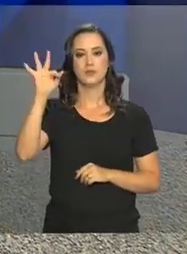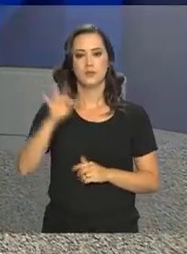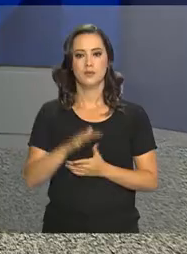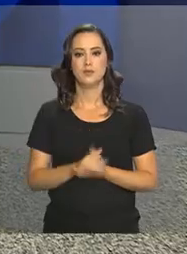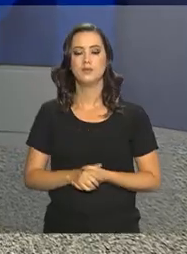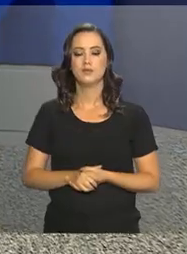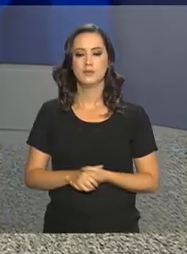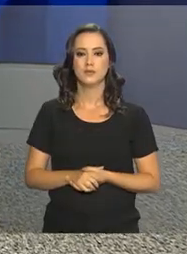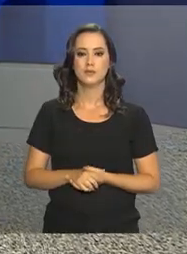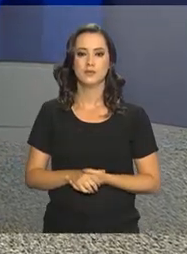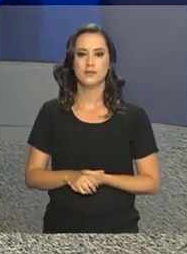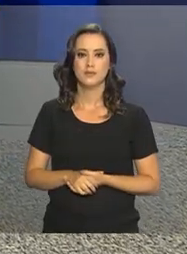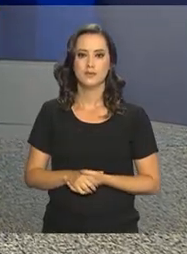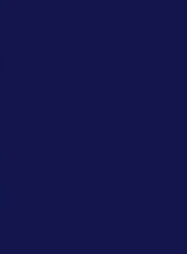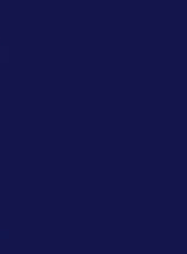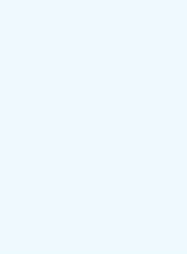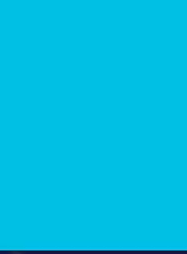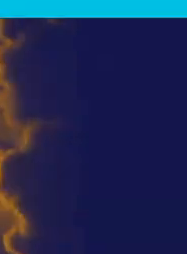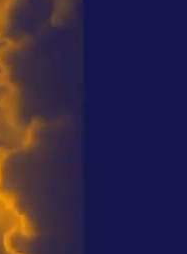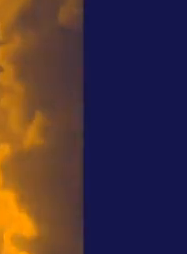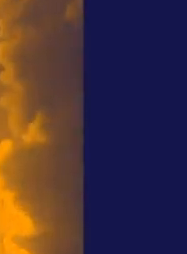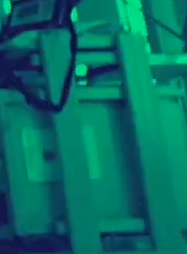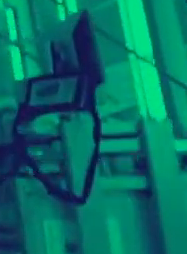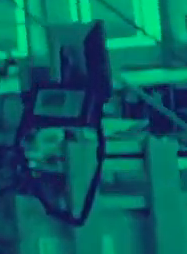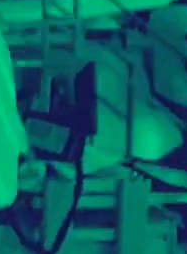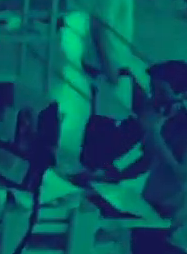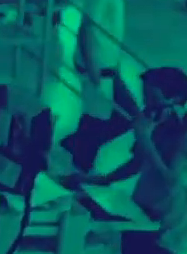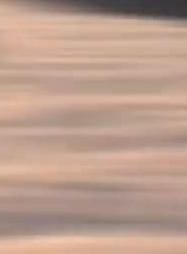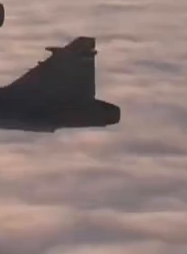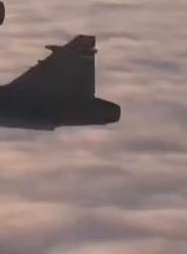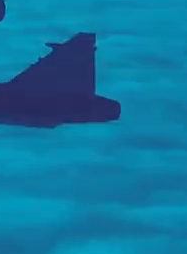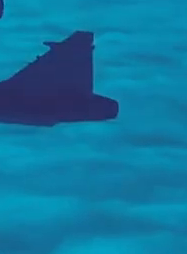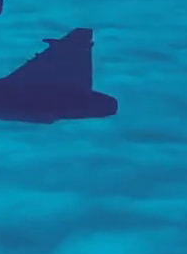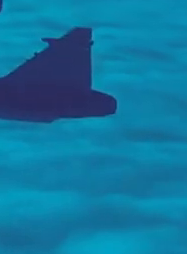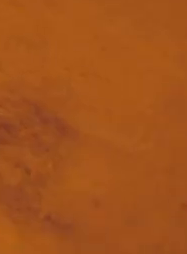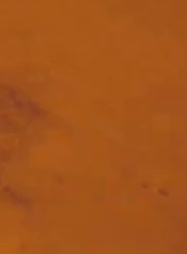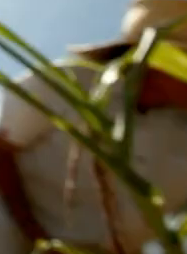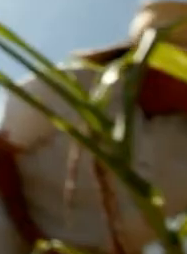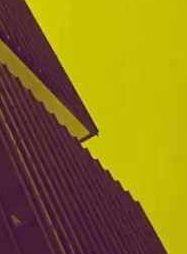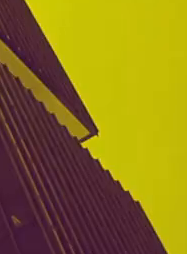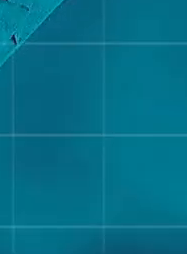TV do governo federal. Tchau. Tchau. Tchau.